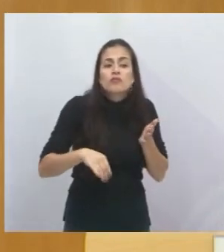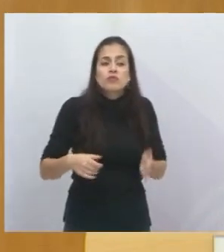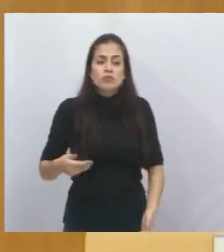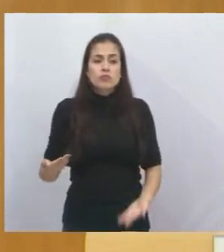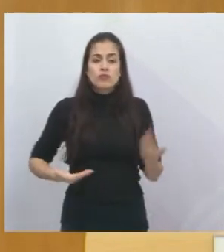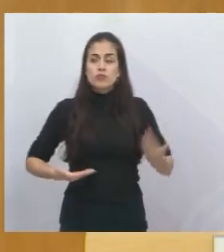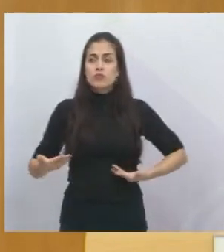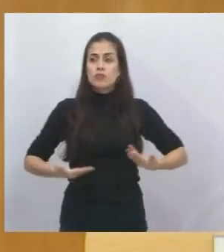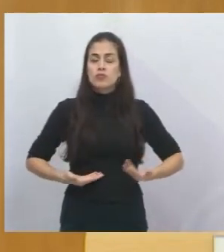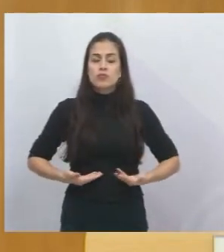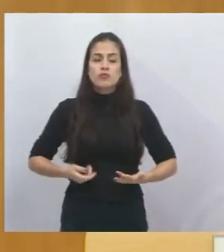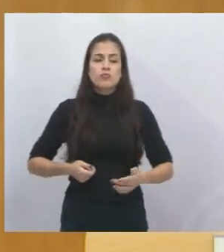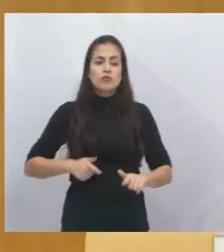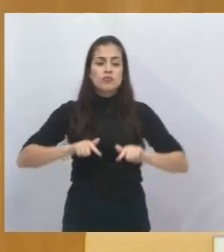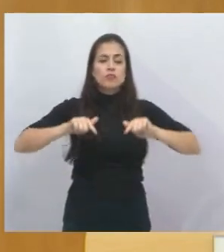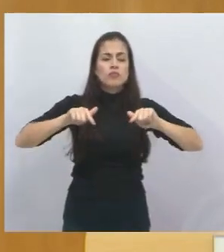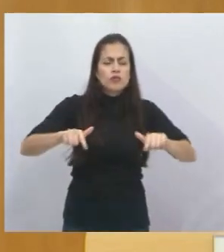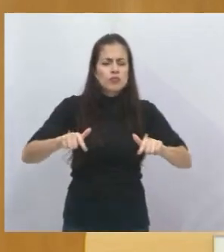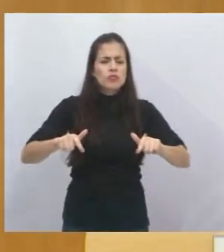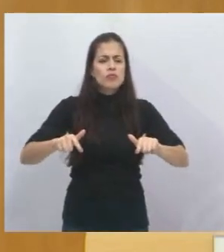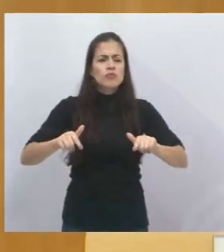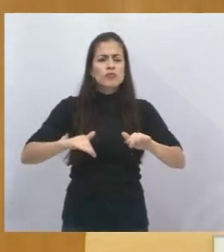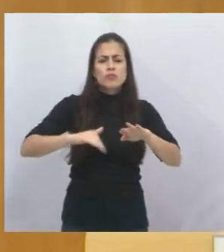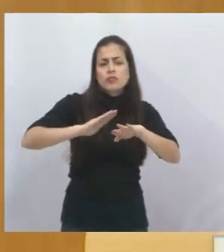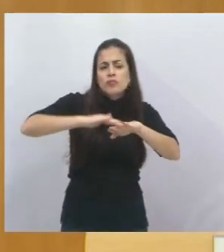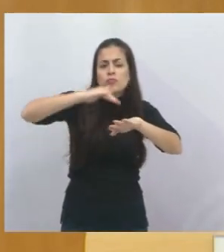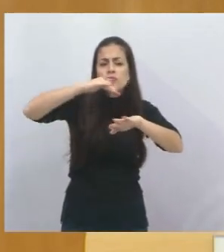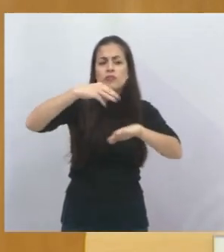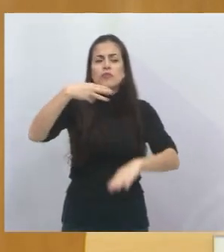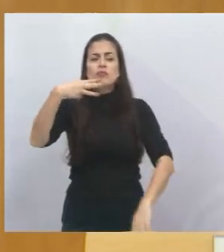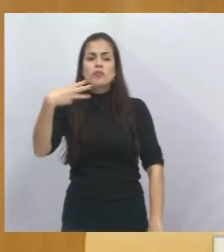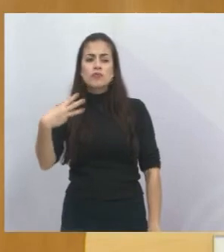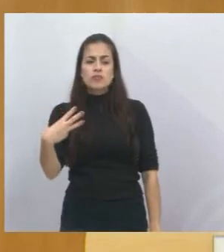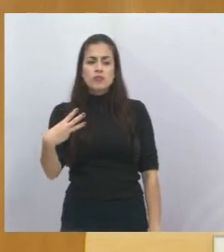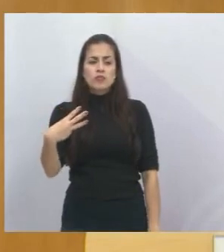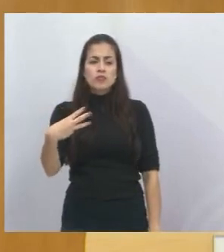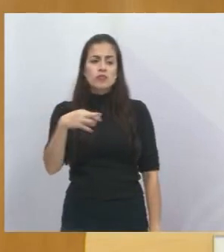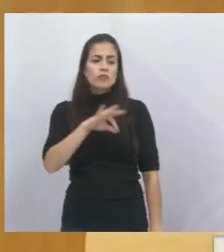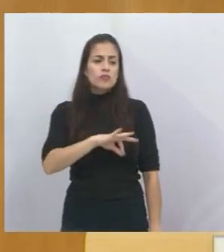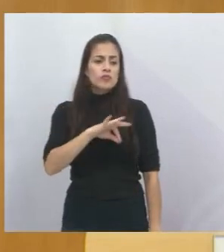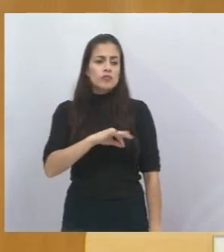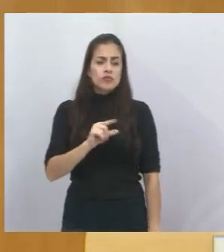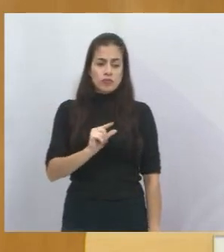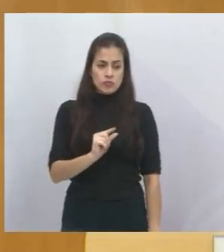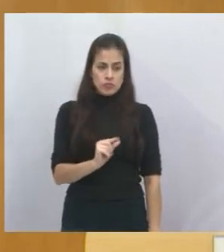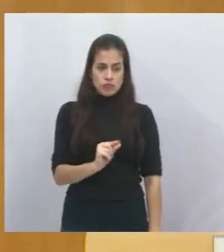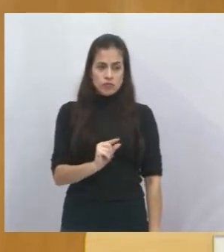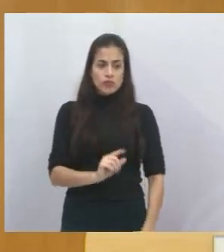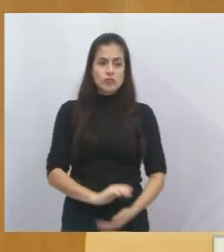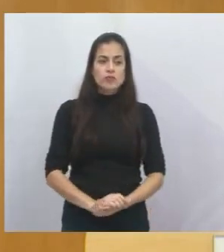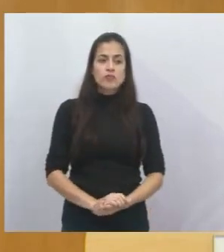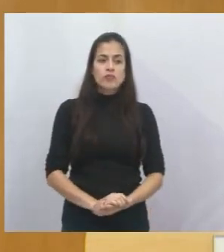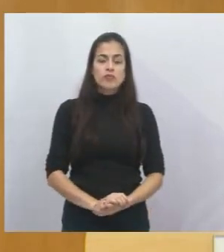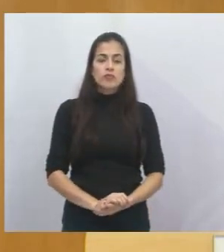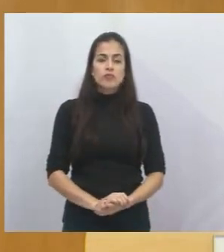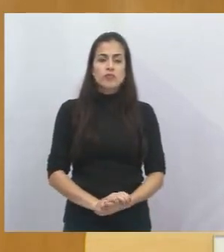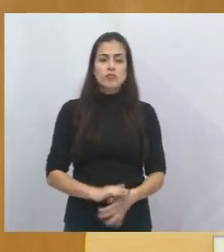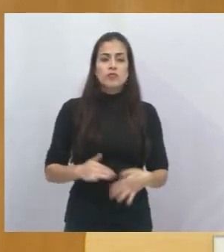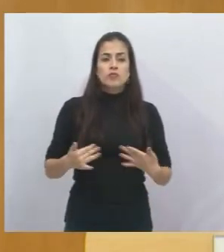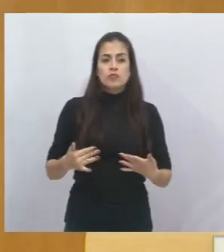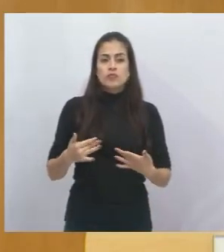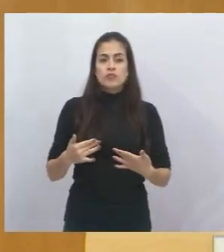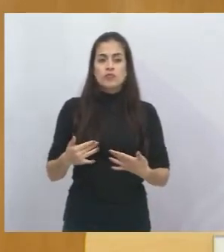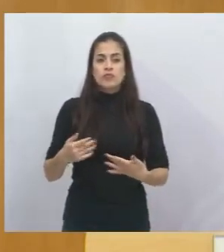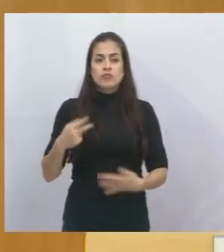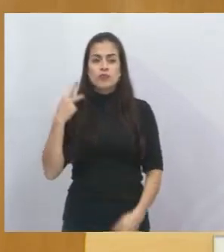ser acima de 3 salários mínimos. Foi o que nós conseguimos, lutar aqui dentro, todos os vereadores, para fazer isso. Vereador